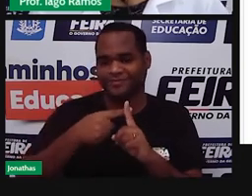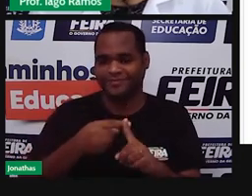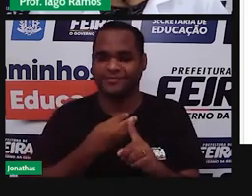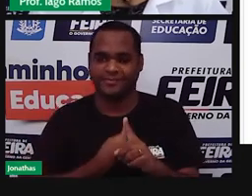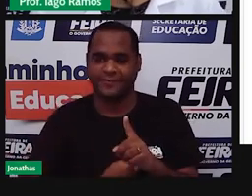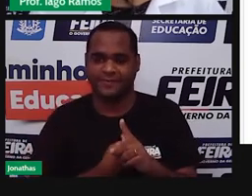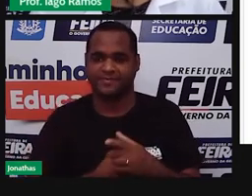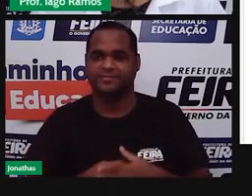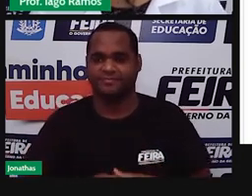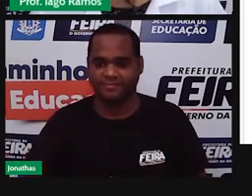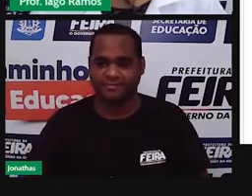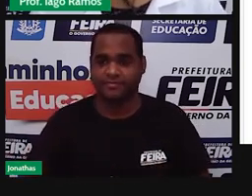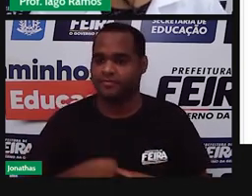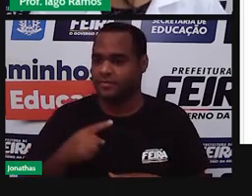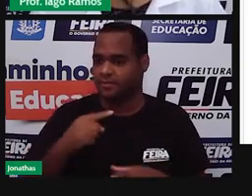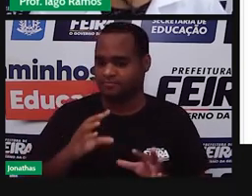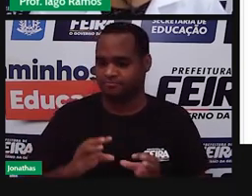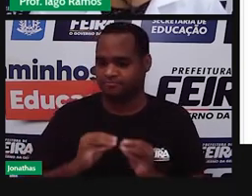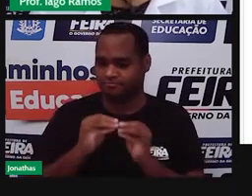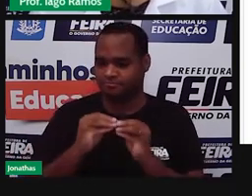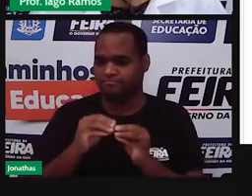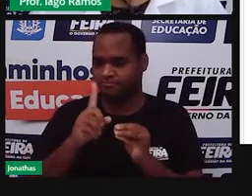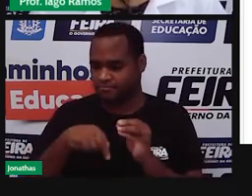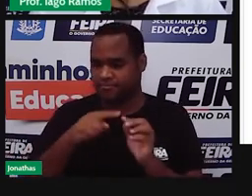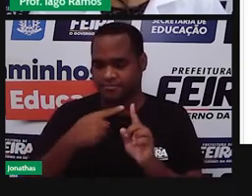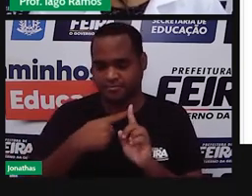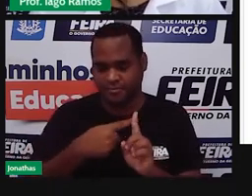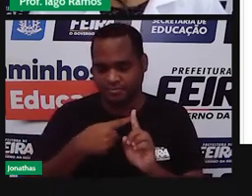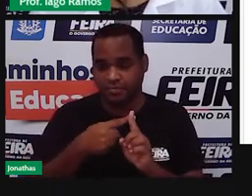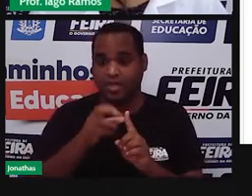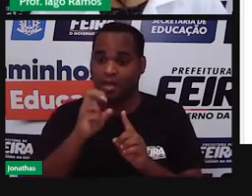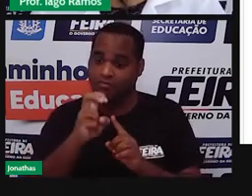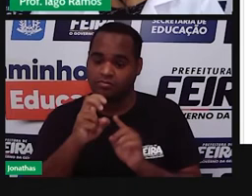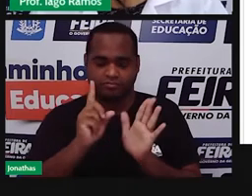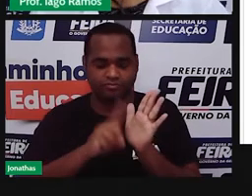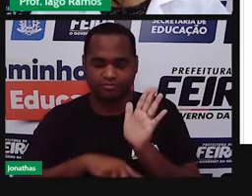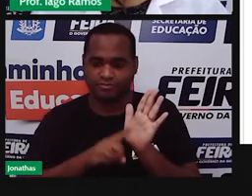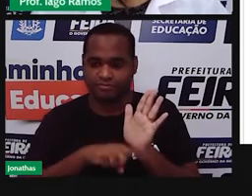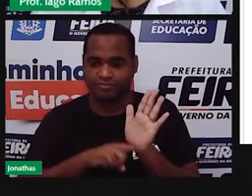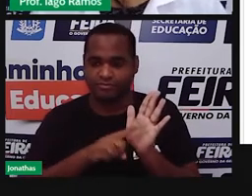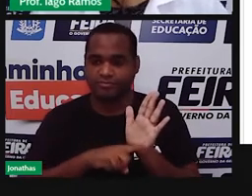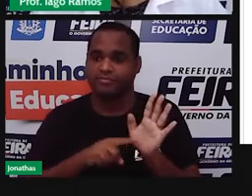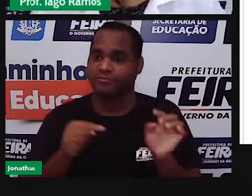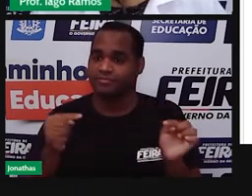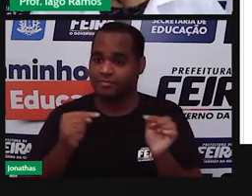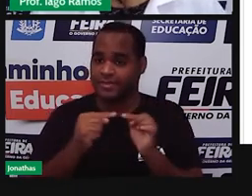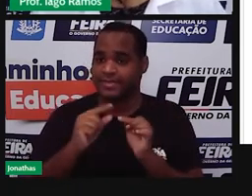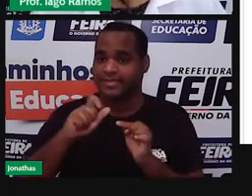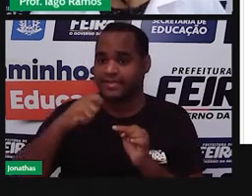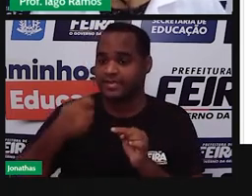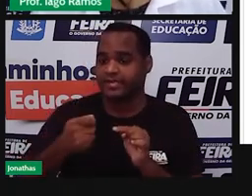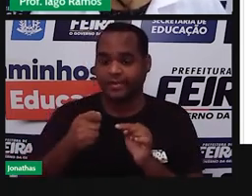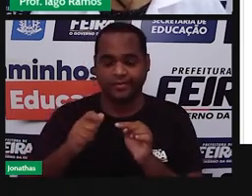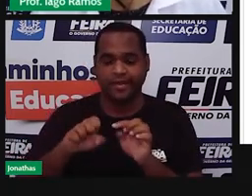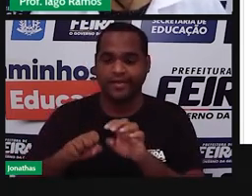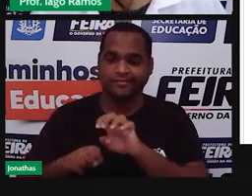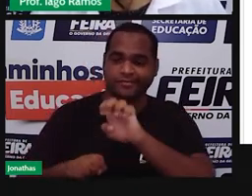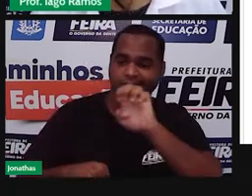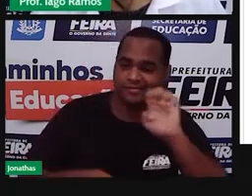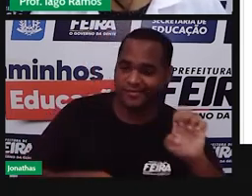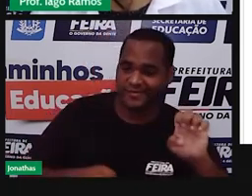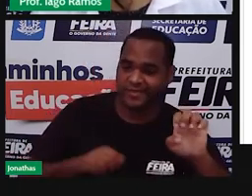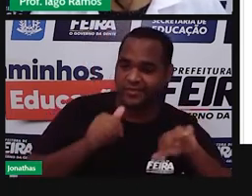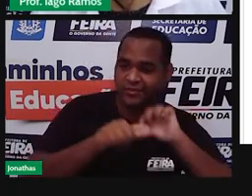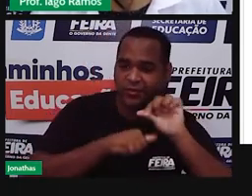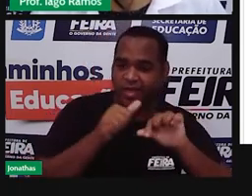como estou ali adicionando mais 5 negativo, 5 negativo tem que ir para a esquerda. Então, eu vou contar